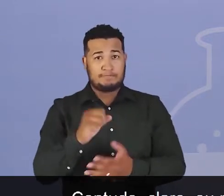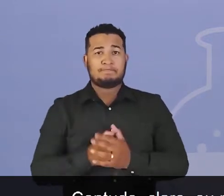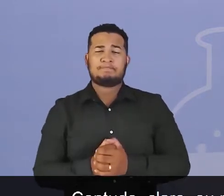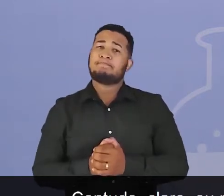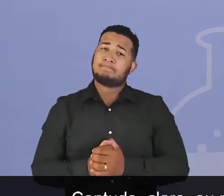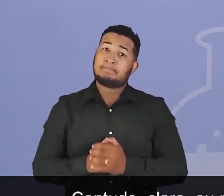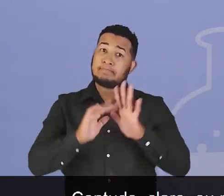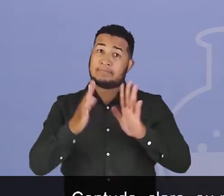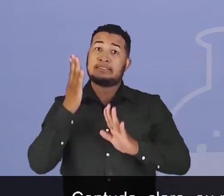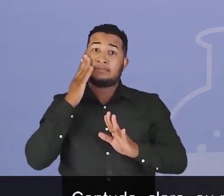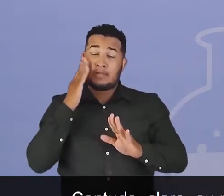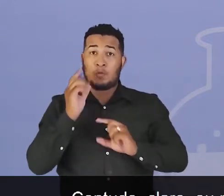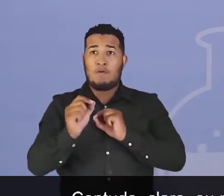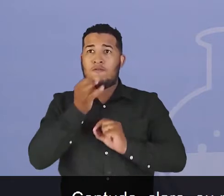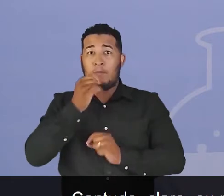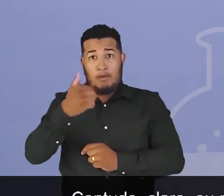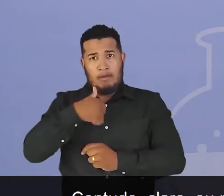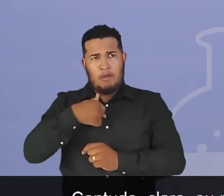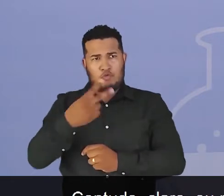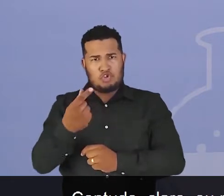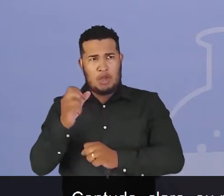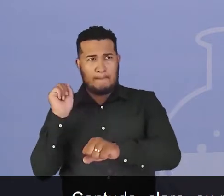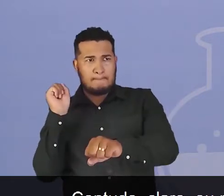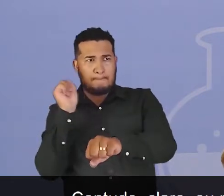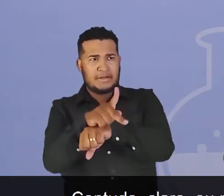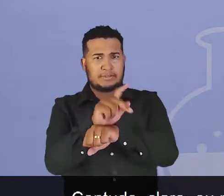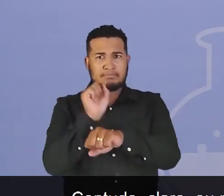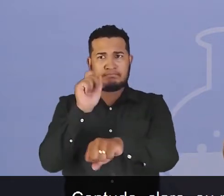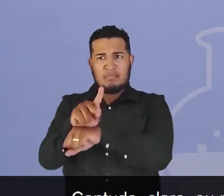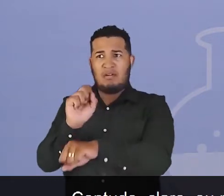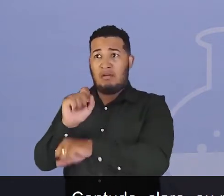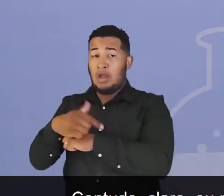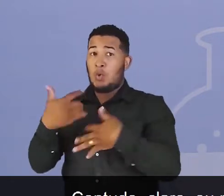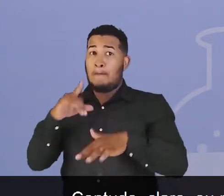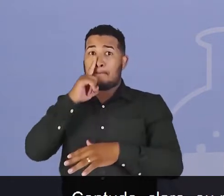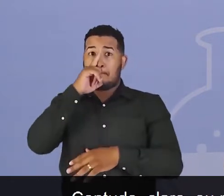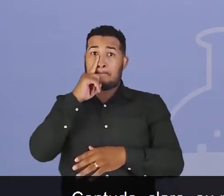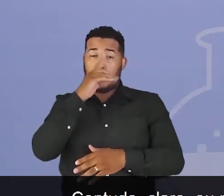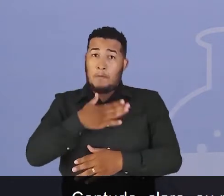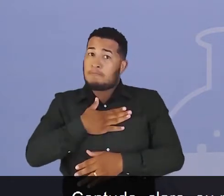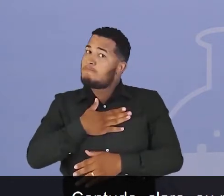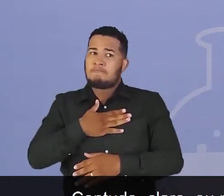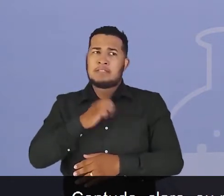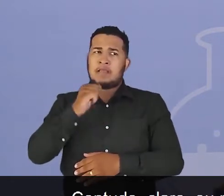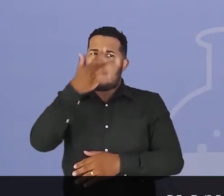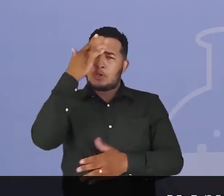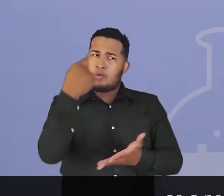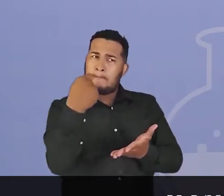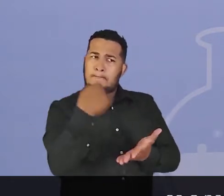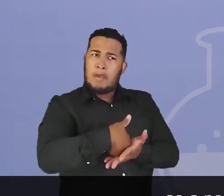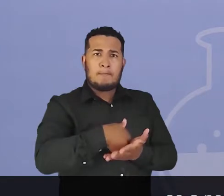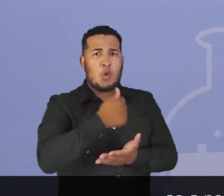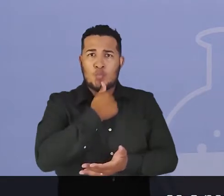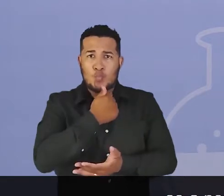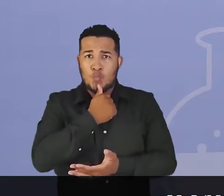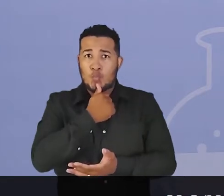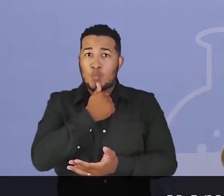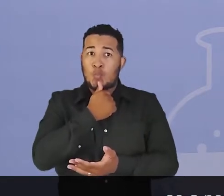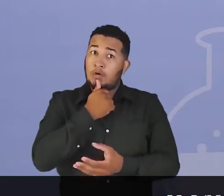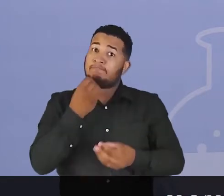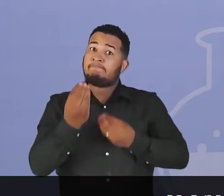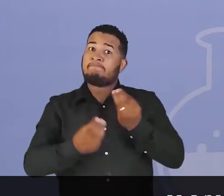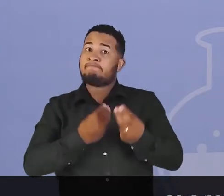Contudo, claro, eu não tenho condição de emprestar esse dinheiro e assumir todo o risco, se a pessoa, por um acaso,